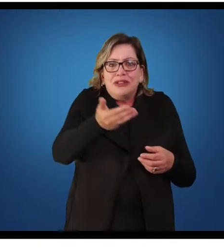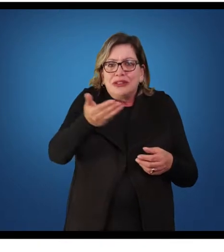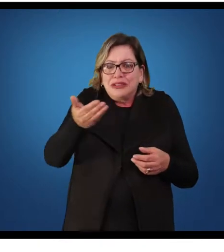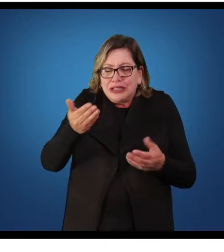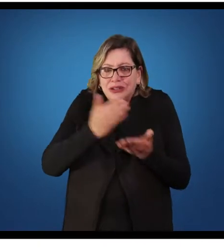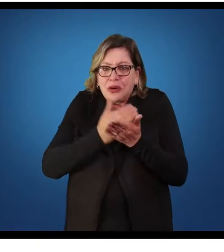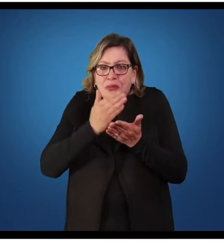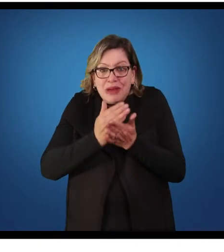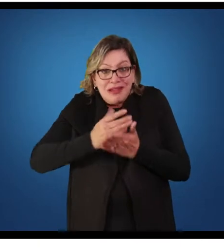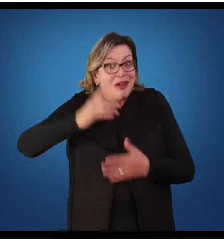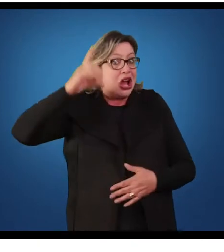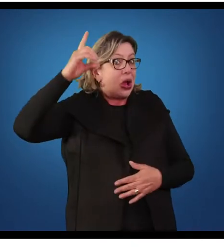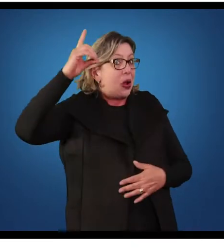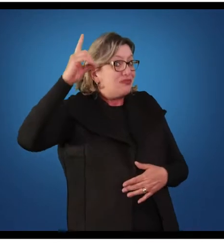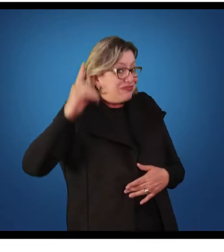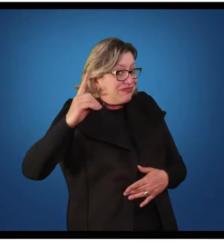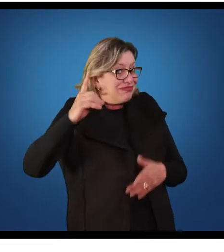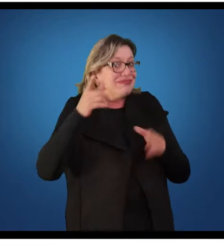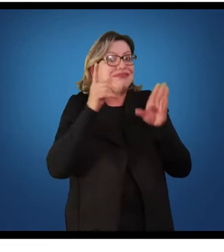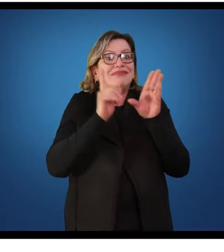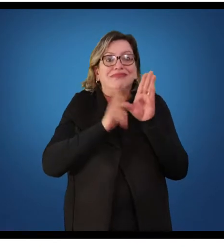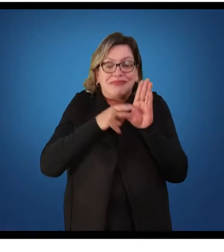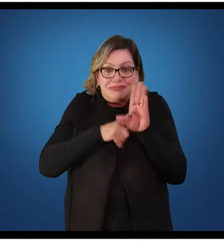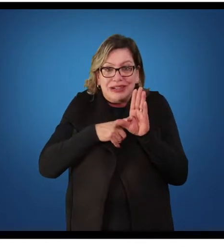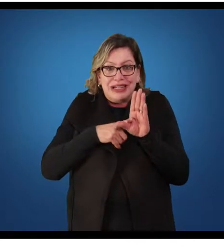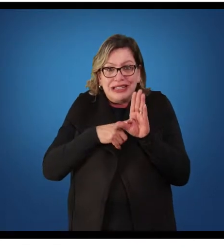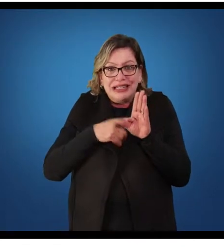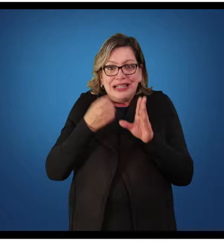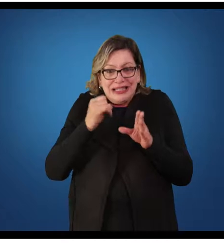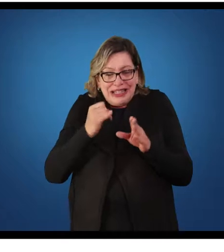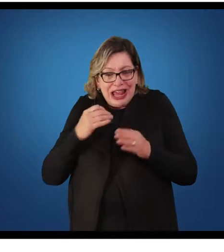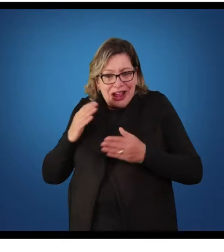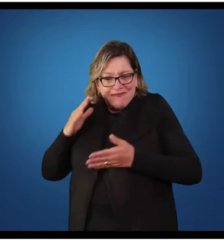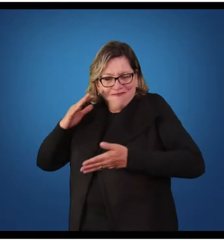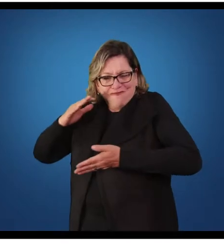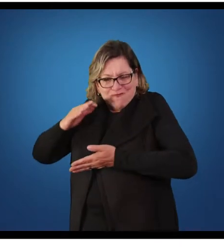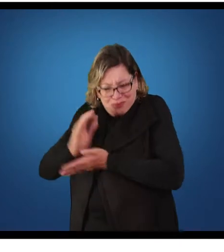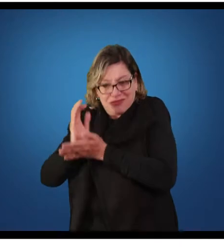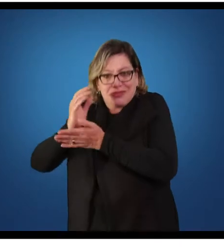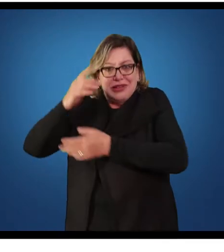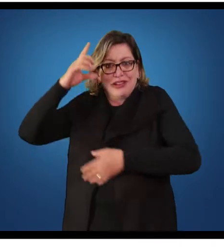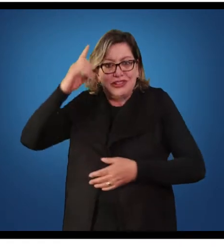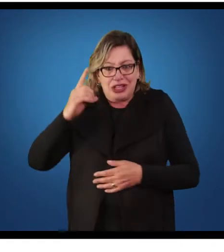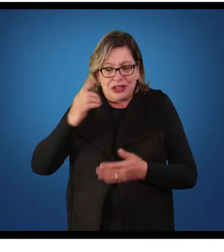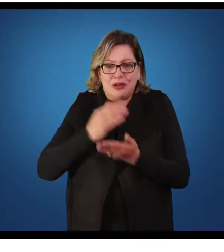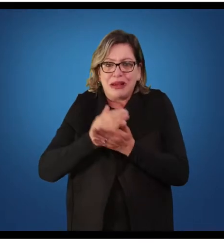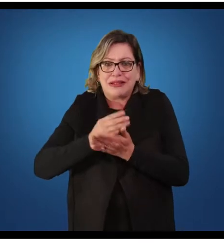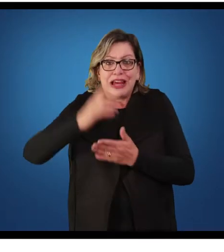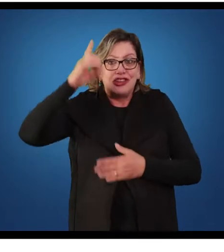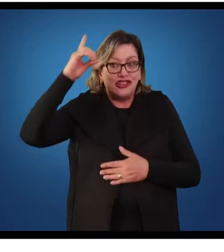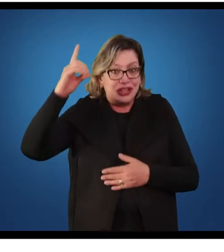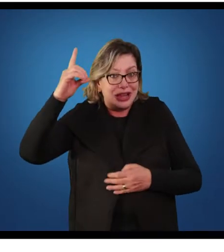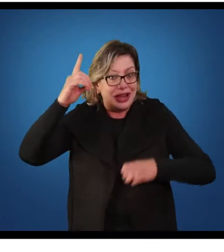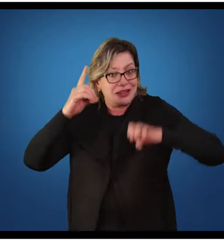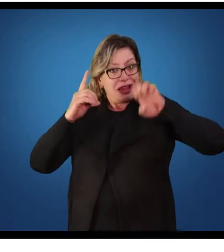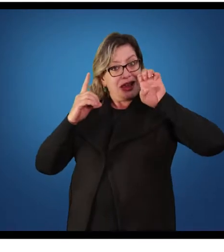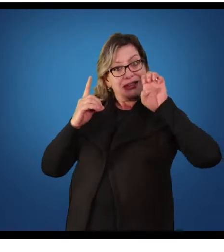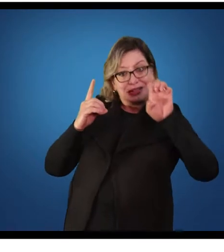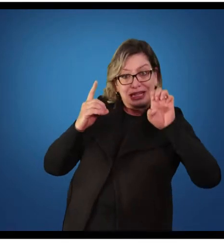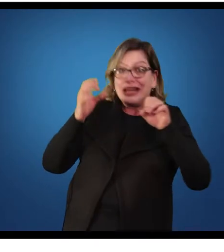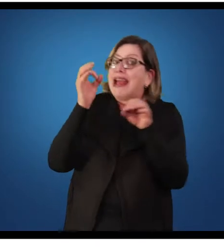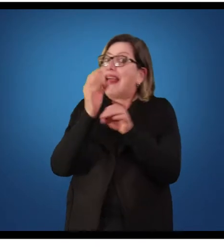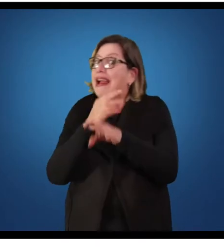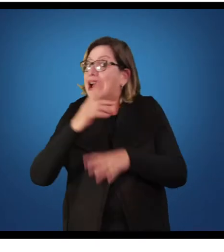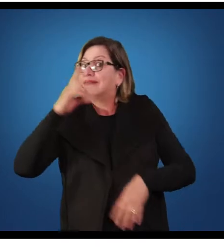pé direito, se o seu pé de impulsão for o direito, você sairá direita, esquerda e terminar com